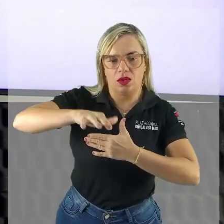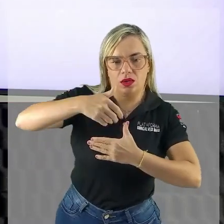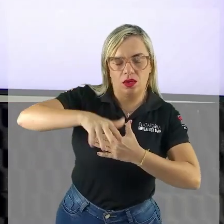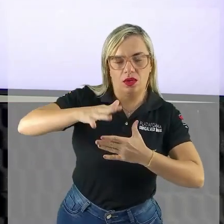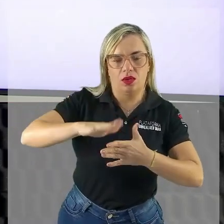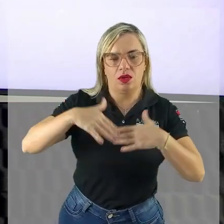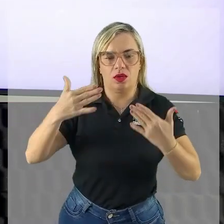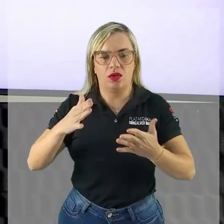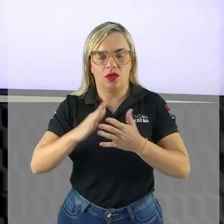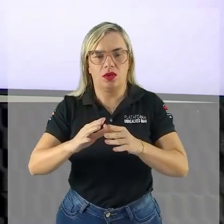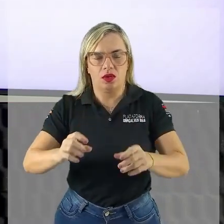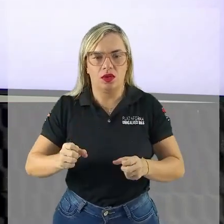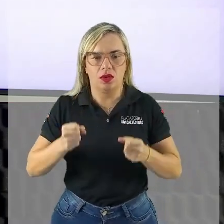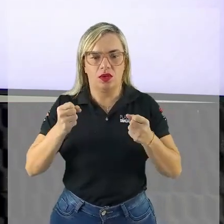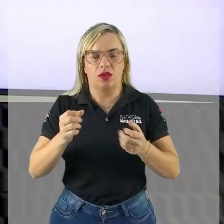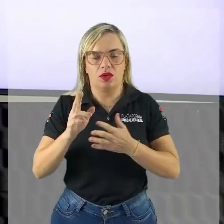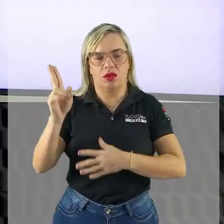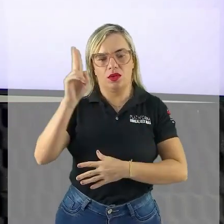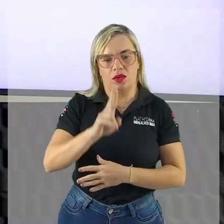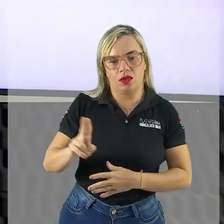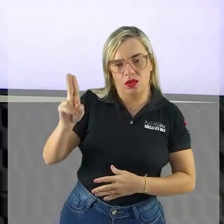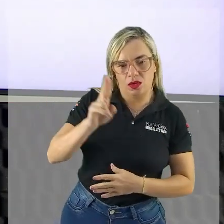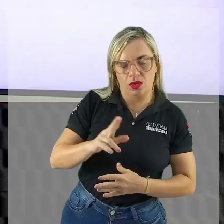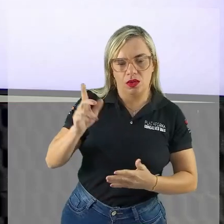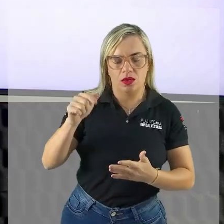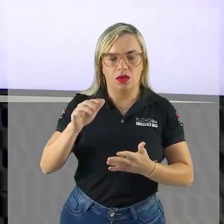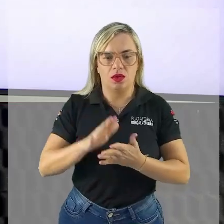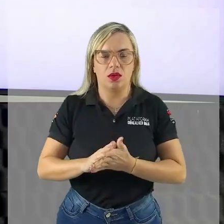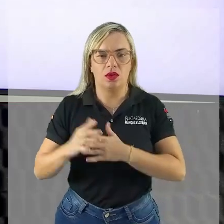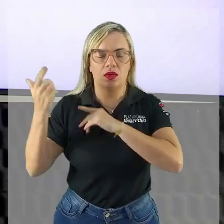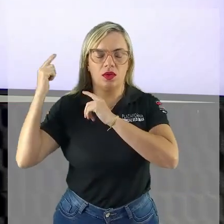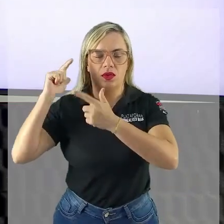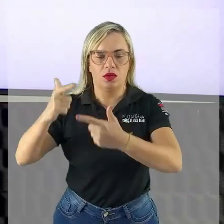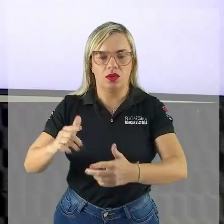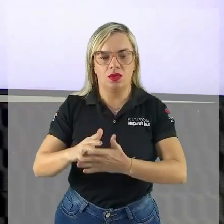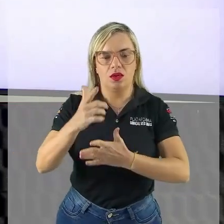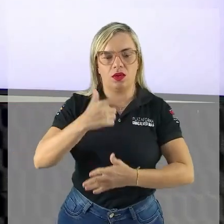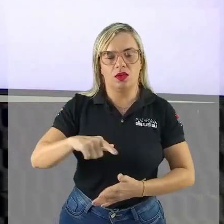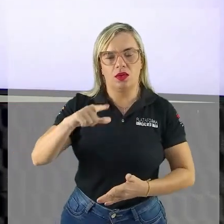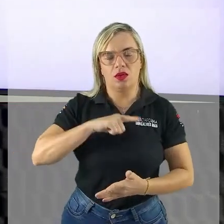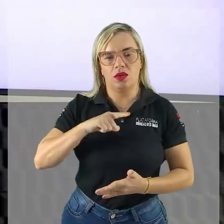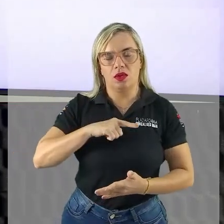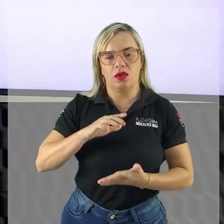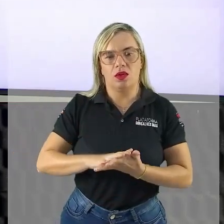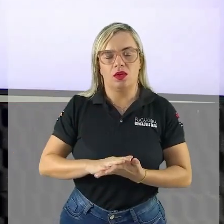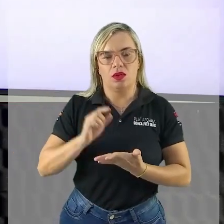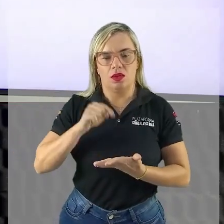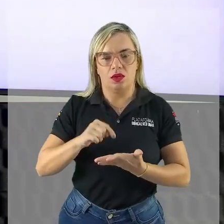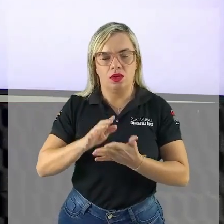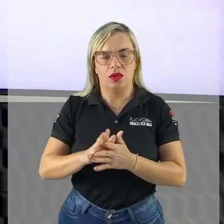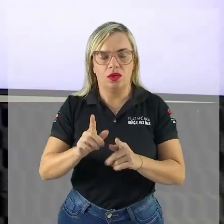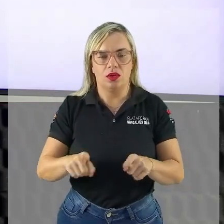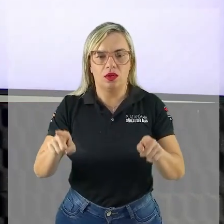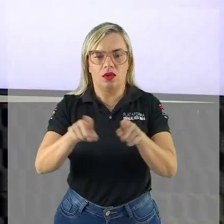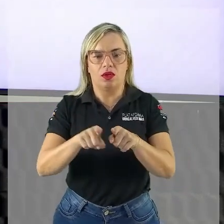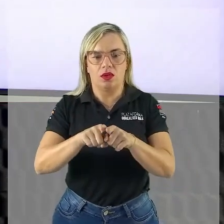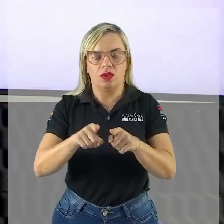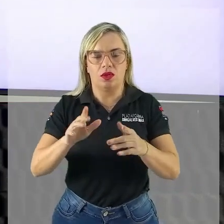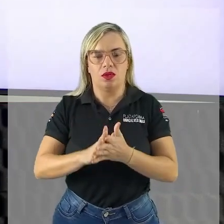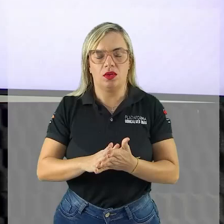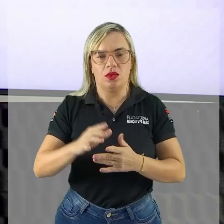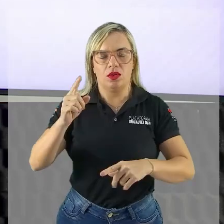tá? Se possível, utilize um dicionário convencional, mas tenha em mãos, né, tenha ali perto de você ou no